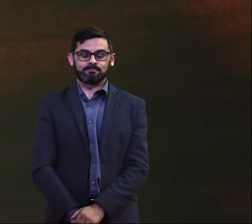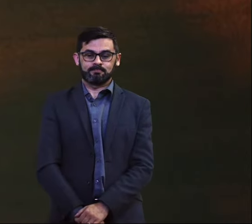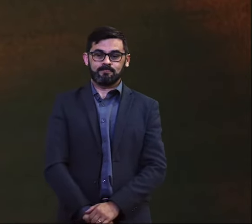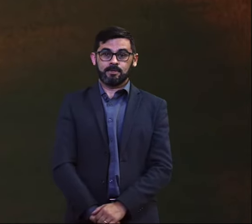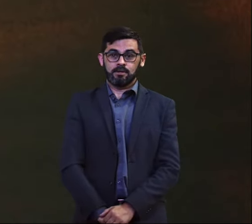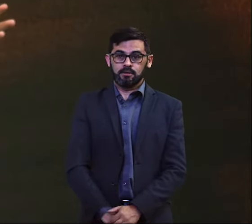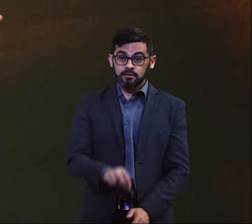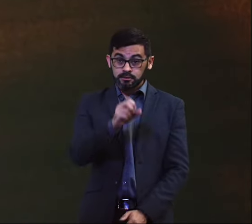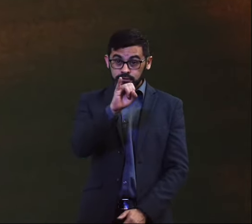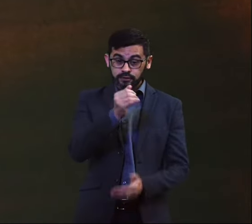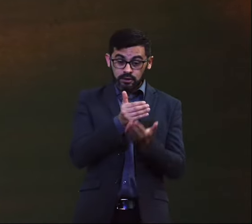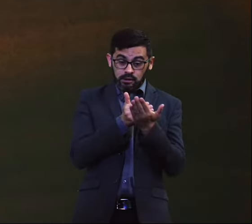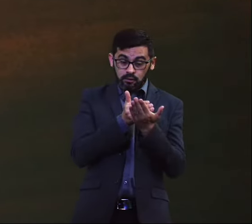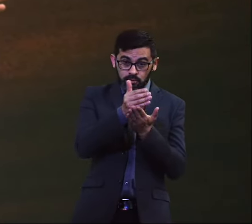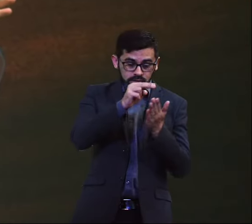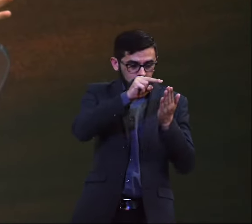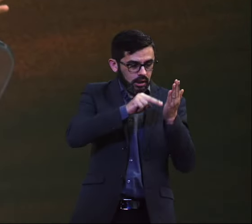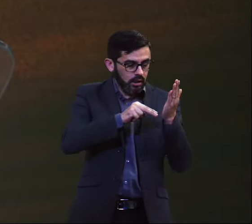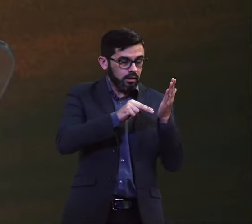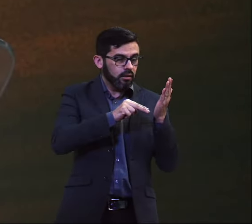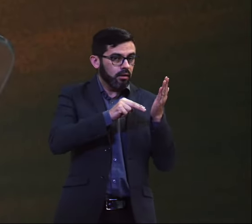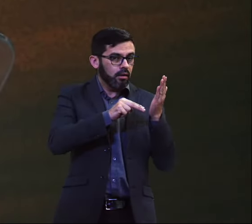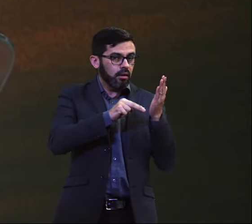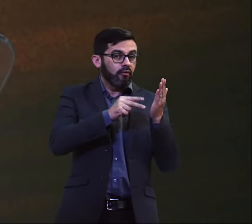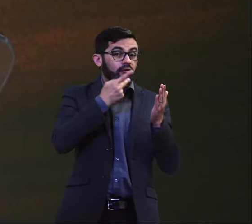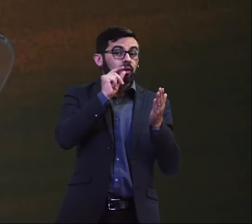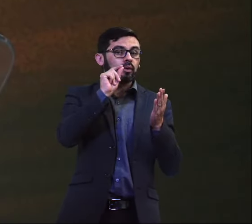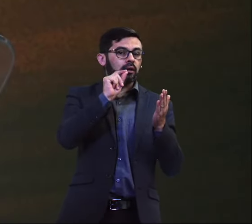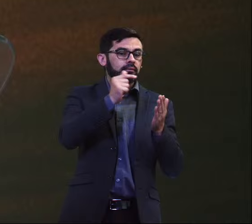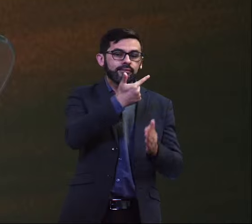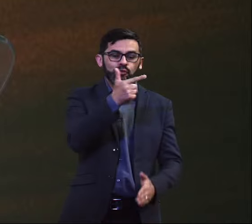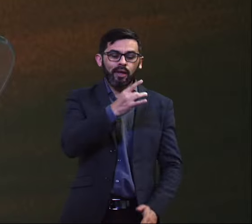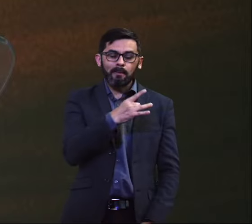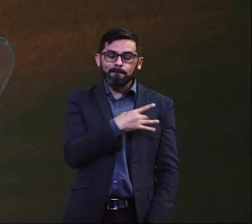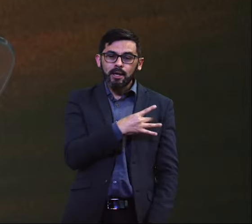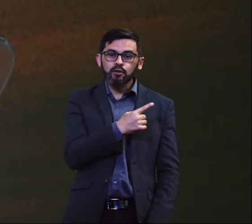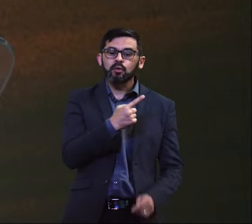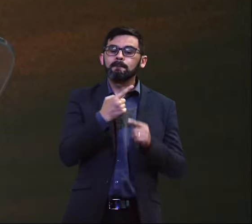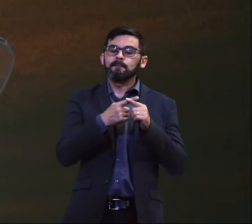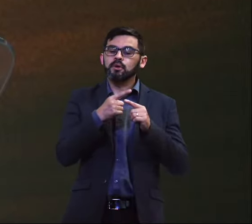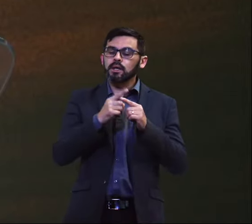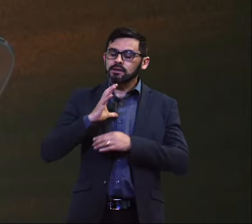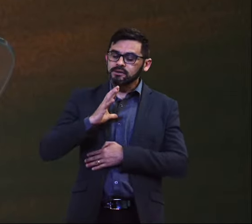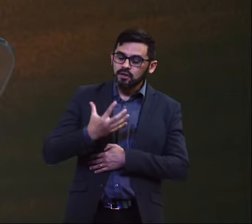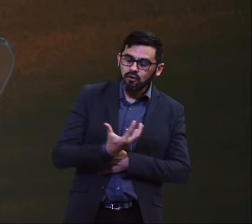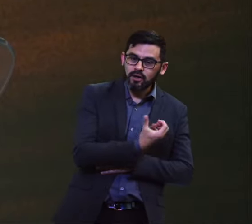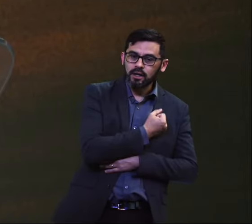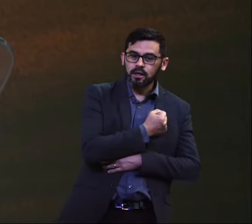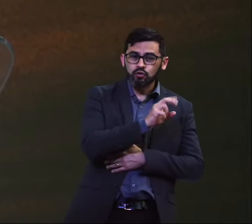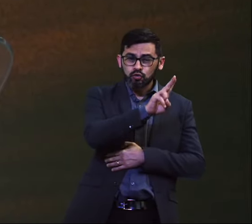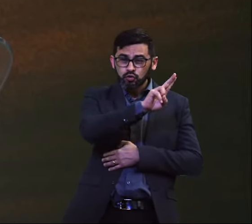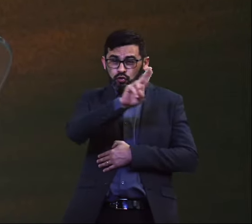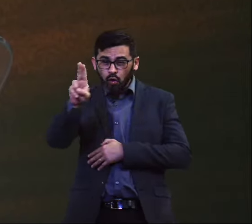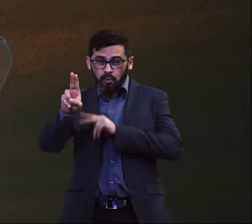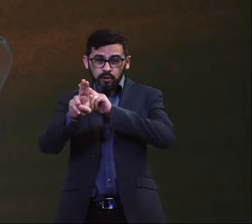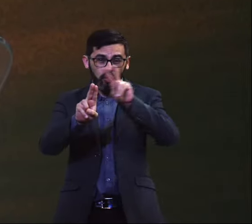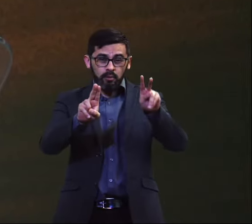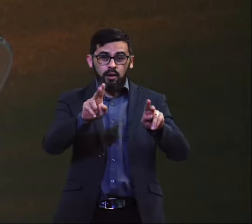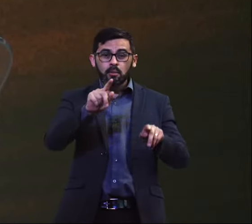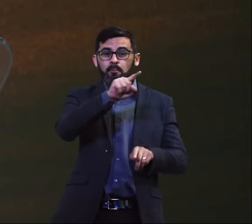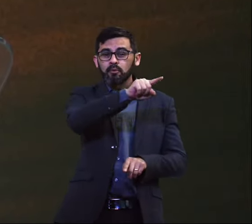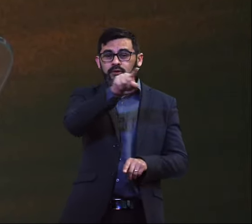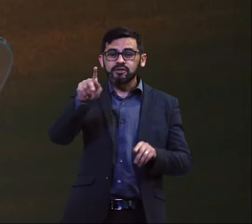Se você ler o começo do capítulo, ele diz: não tenha medo, porque eu salvarei, eu chamarei pelo nome, você é meu.